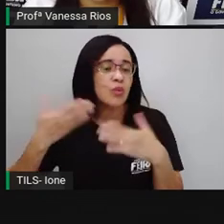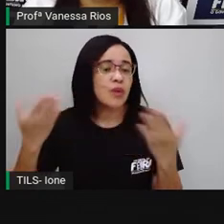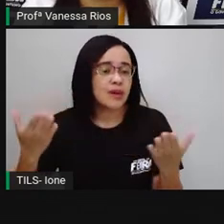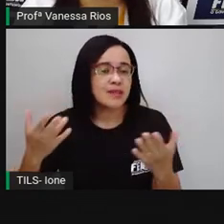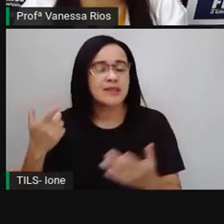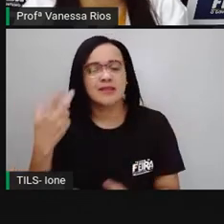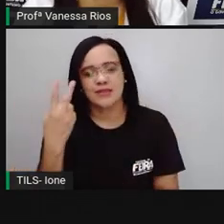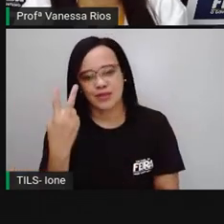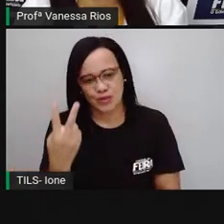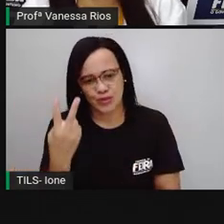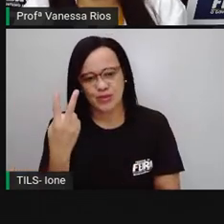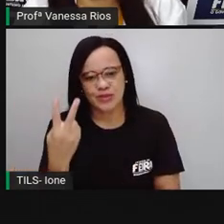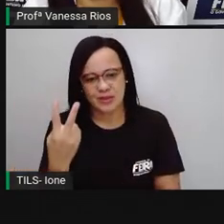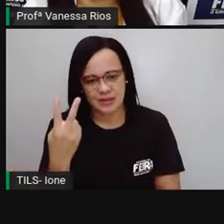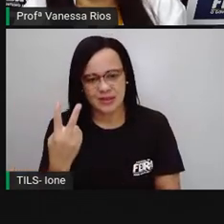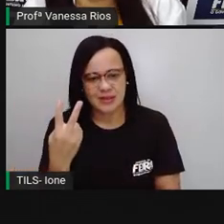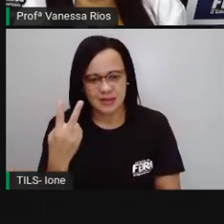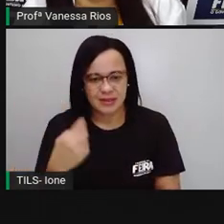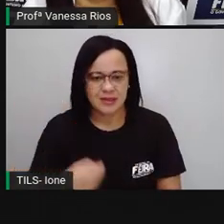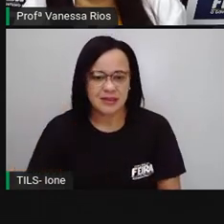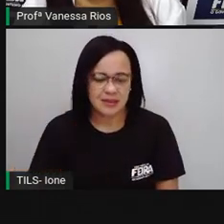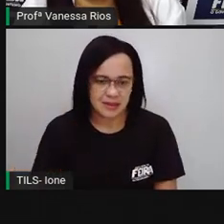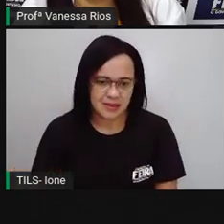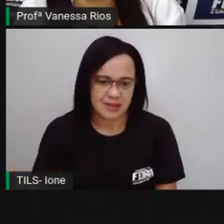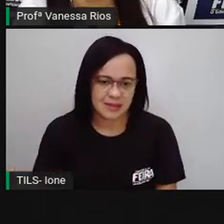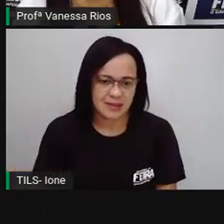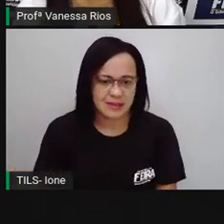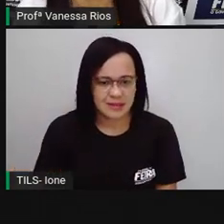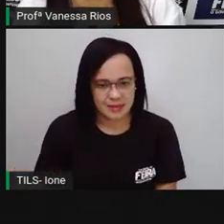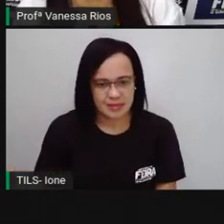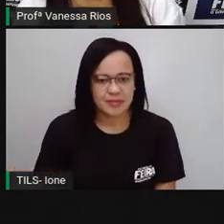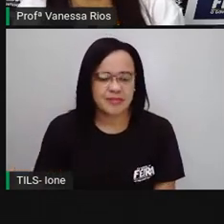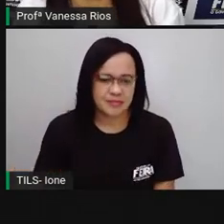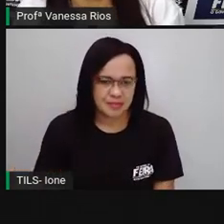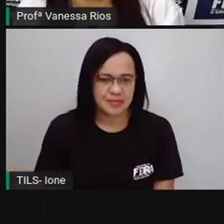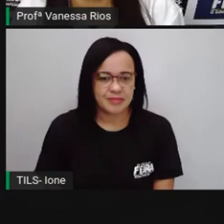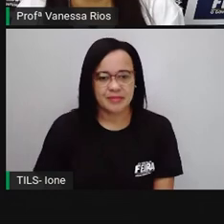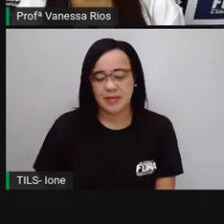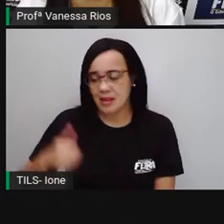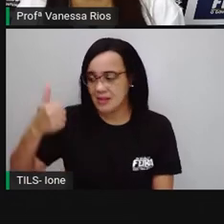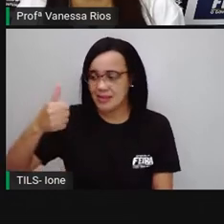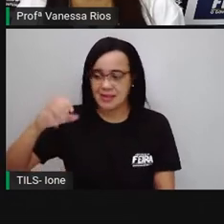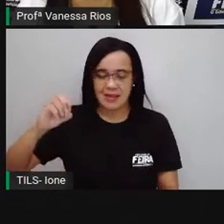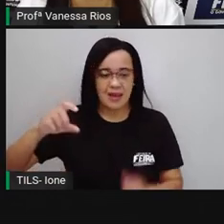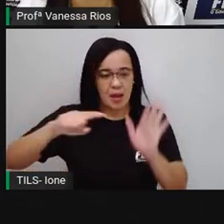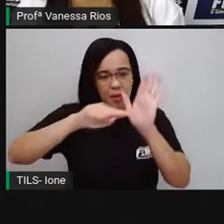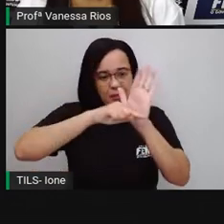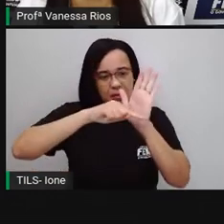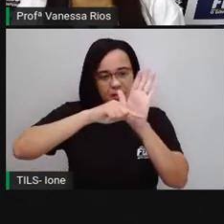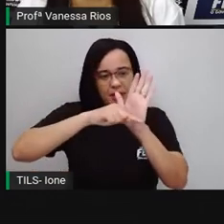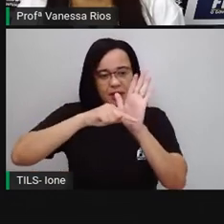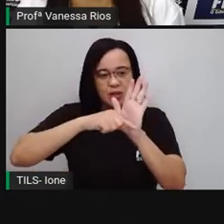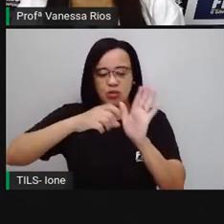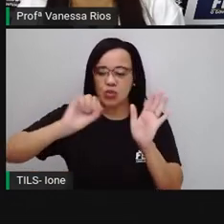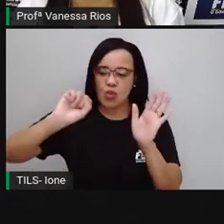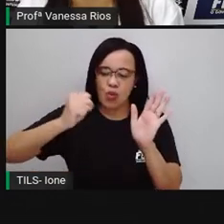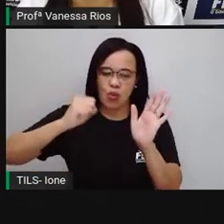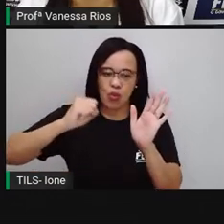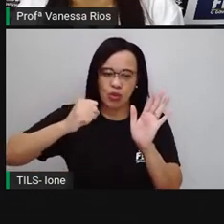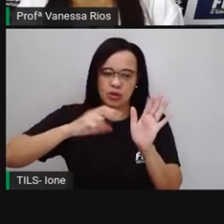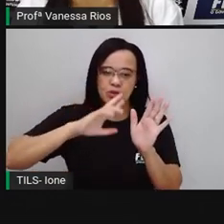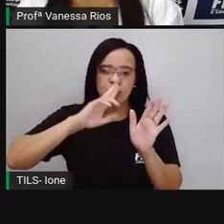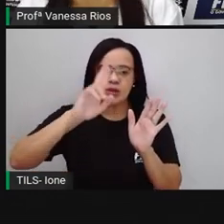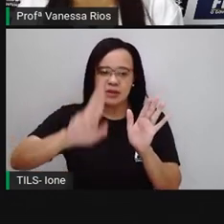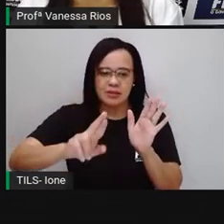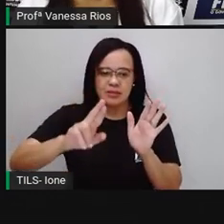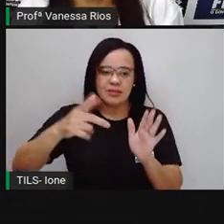2. Exatamente como a fórmula me disse, não é? Se eu colocar aqui, ó, B menos A mais F, eu vou